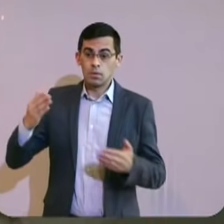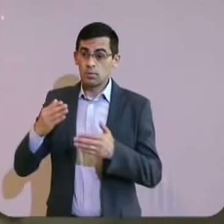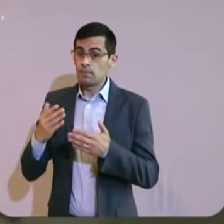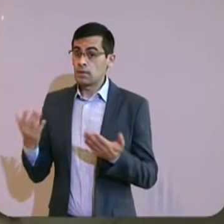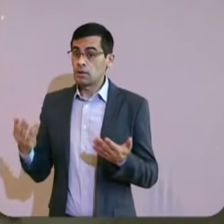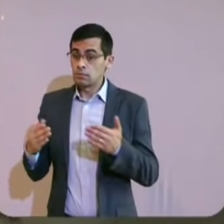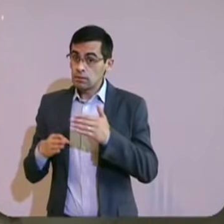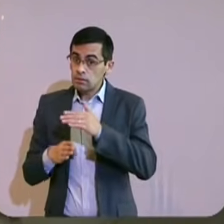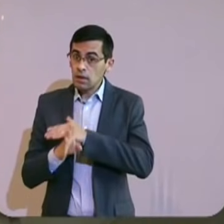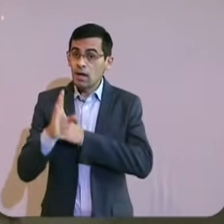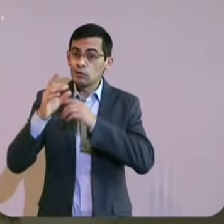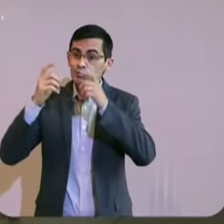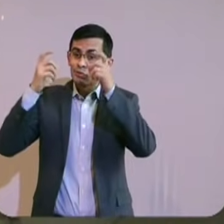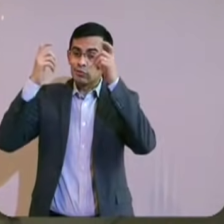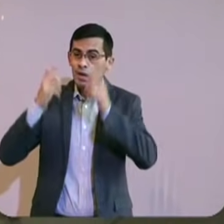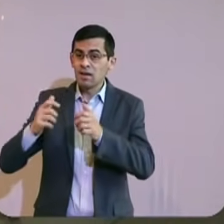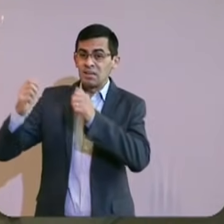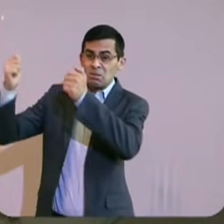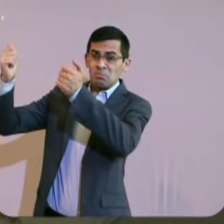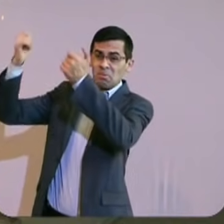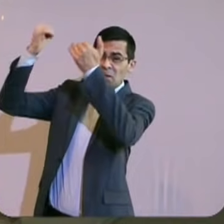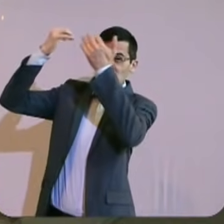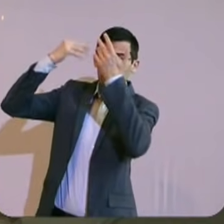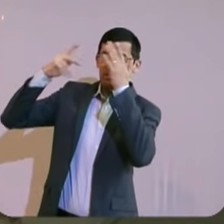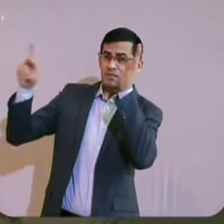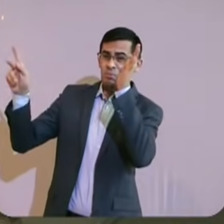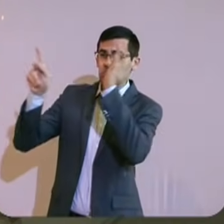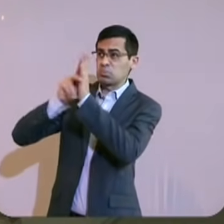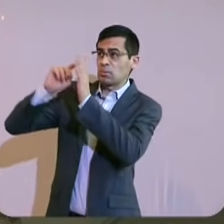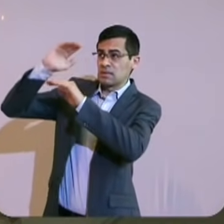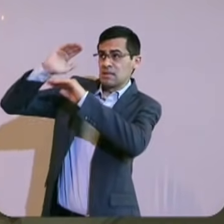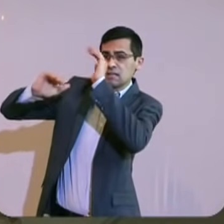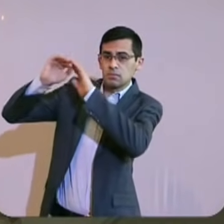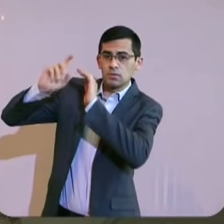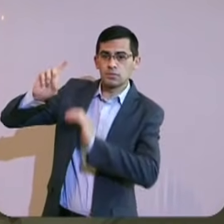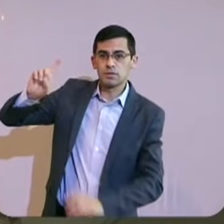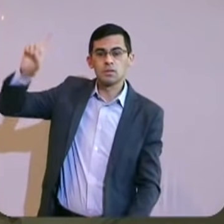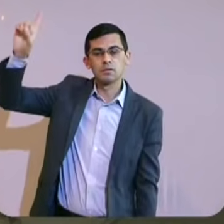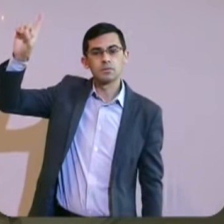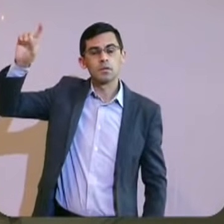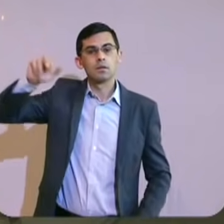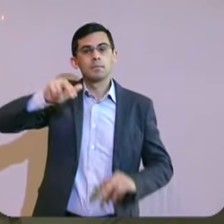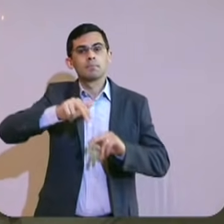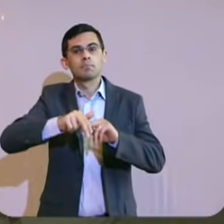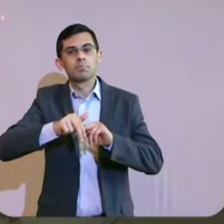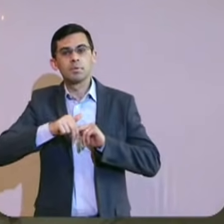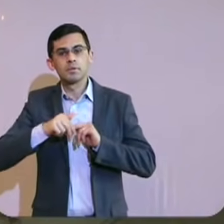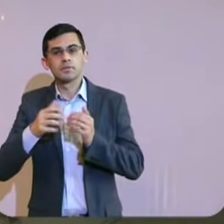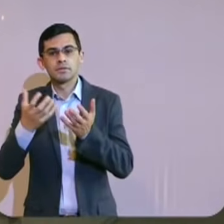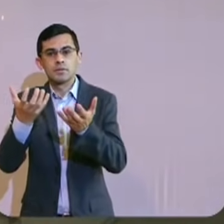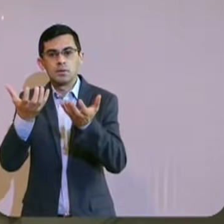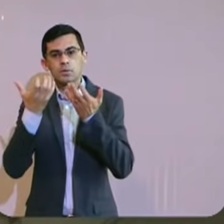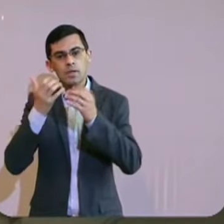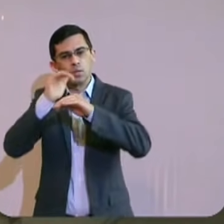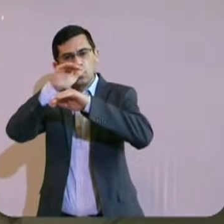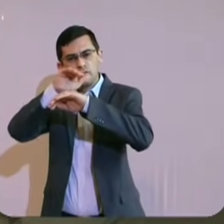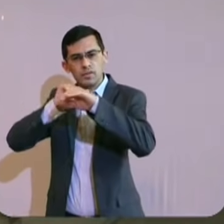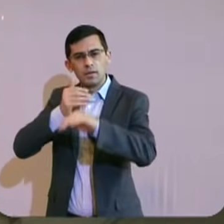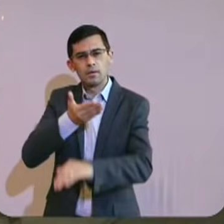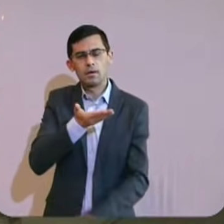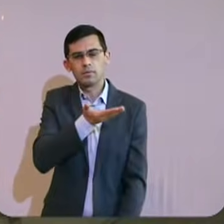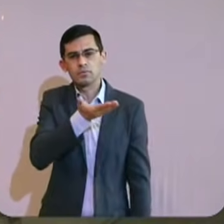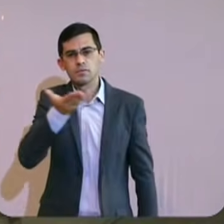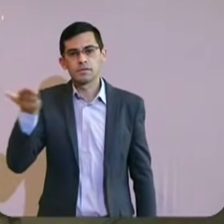numa posse de uma bênção que procede da boca de Deus. Por isso, eu queria convidar